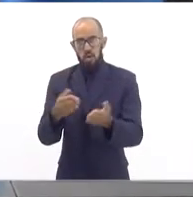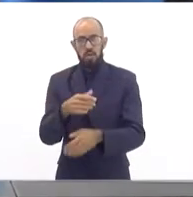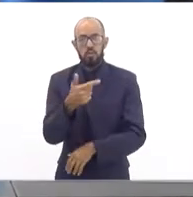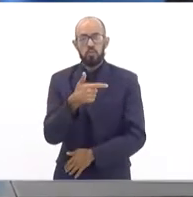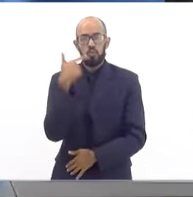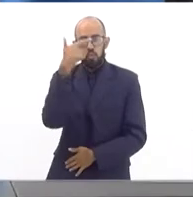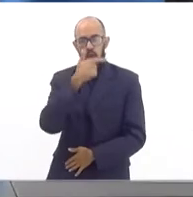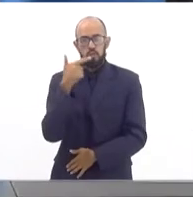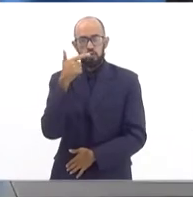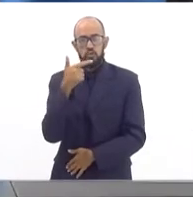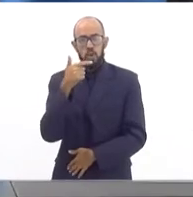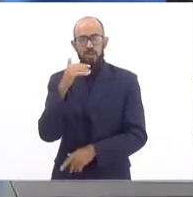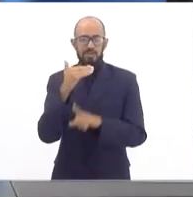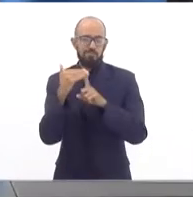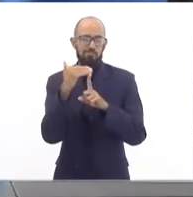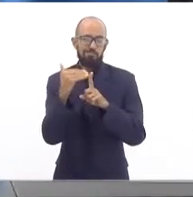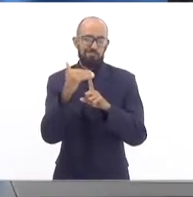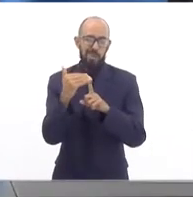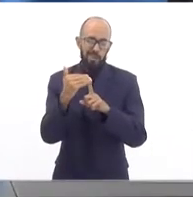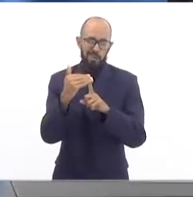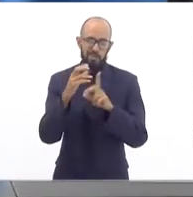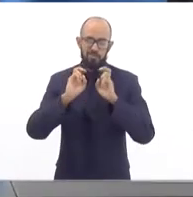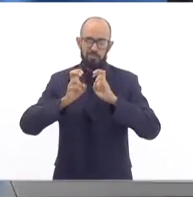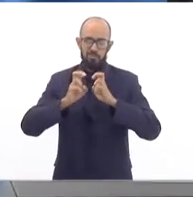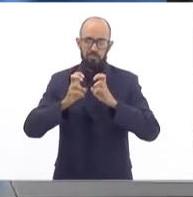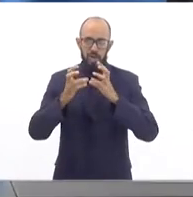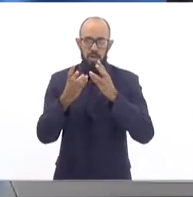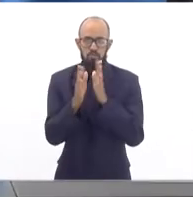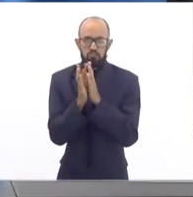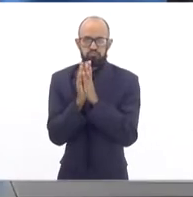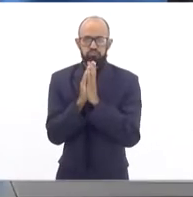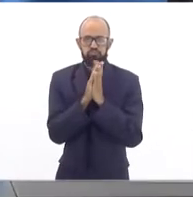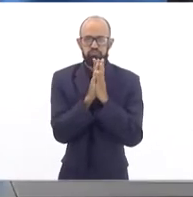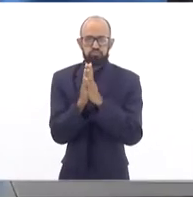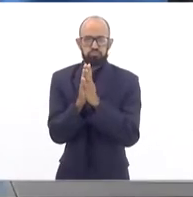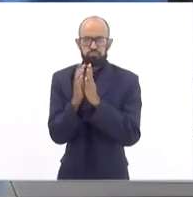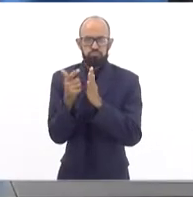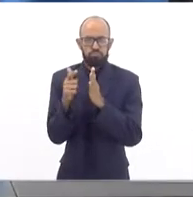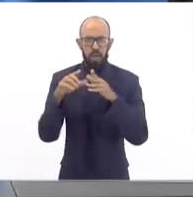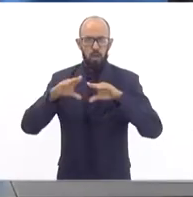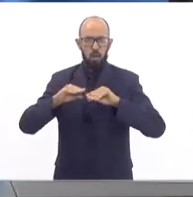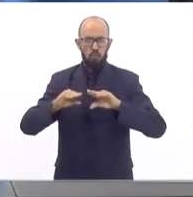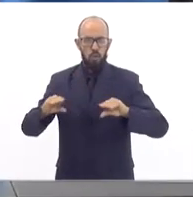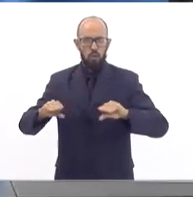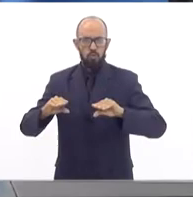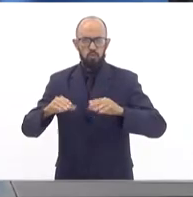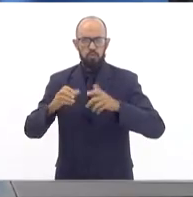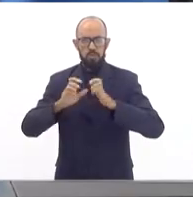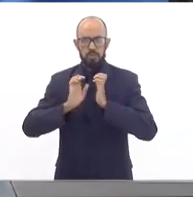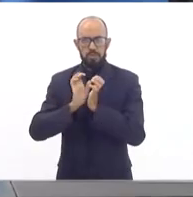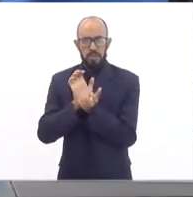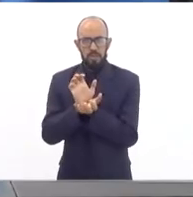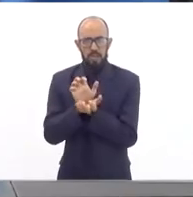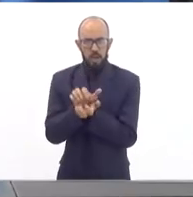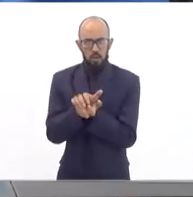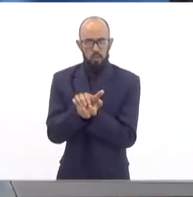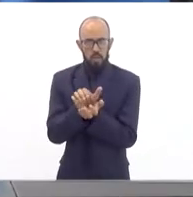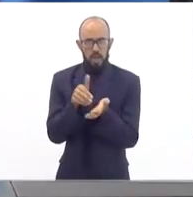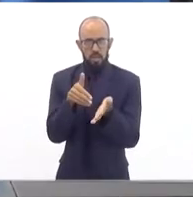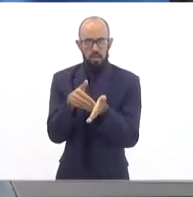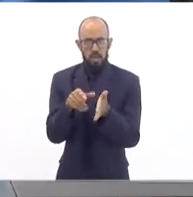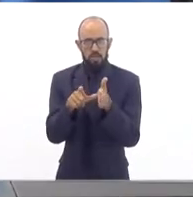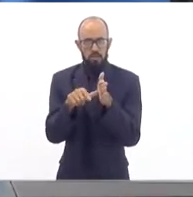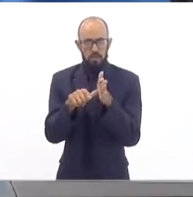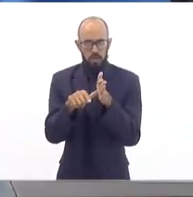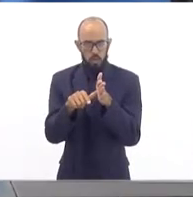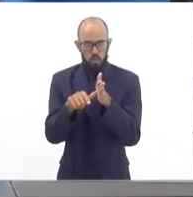de um trem lotado, sem conforto nenhum, de Santa Cruz até a Central do Brasil, que é